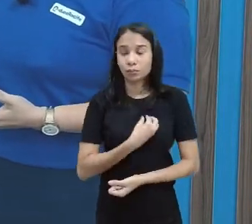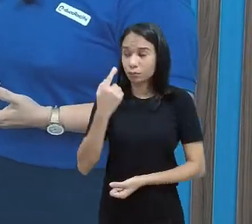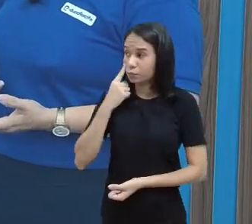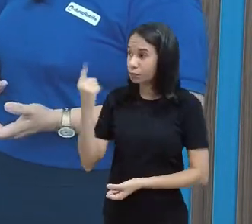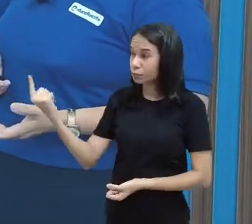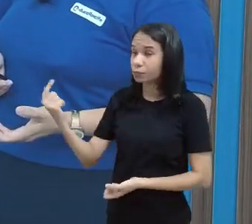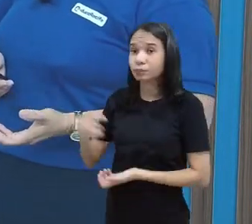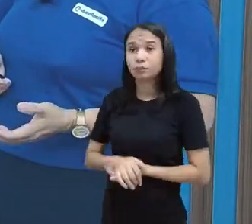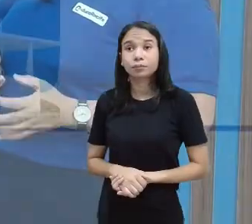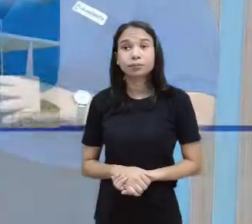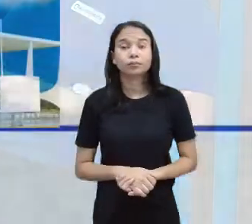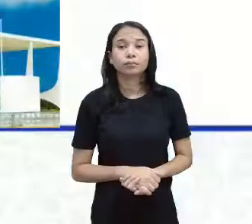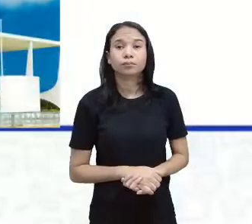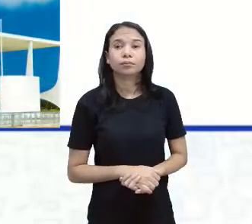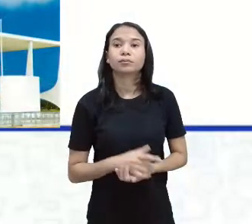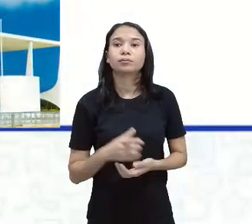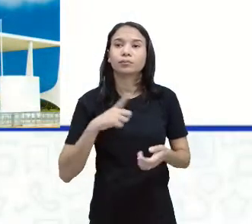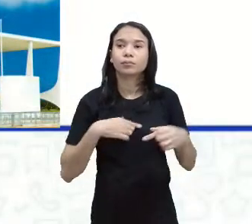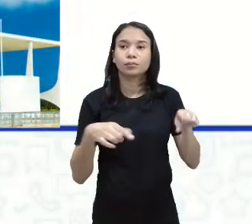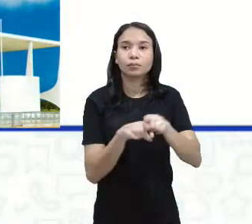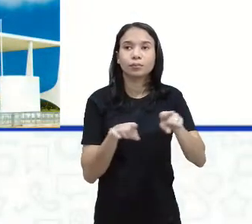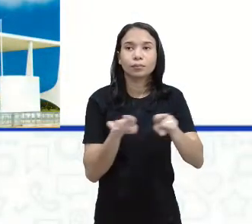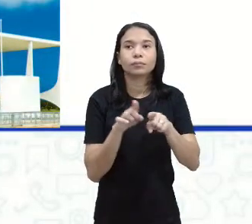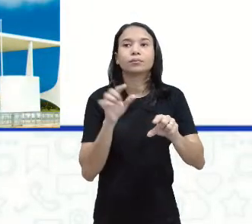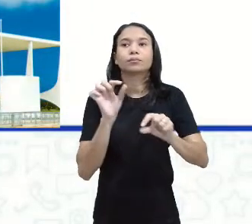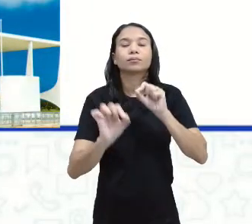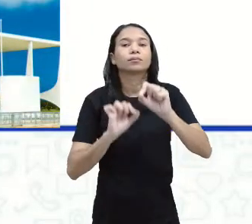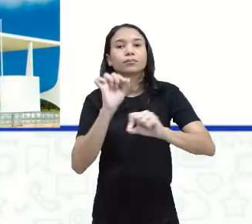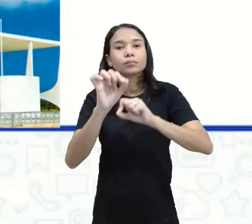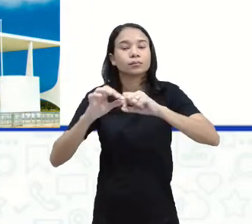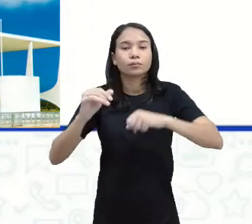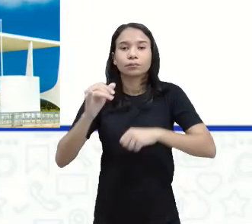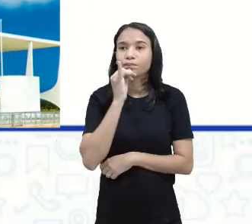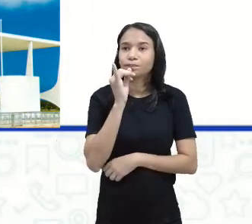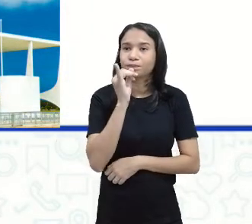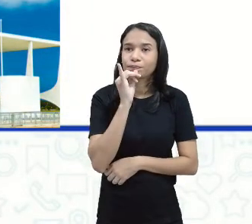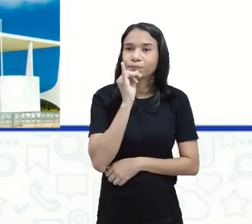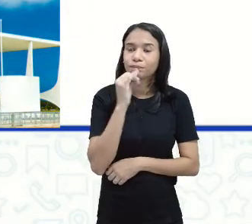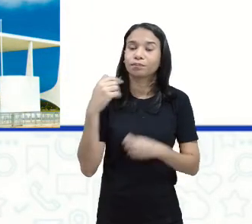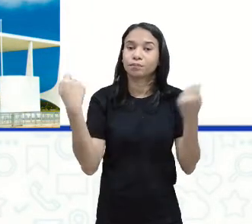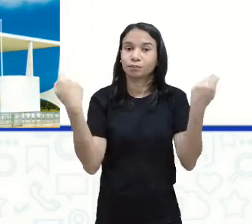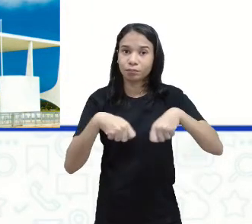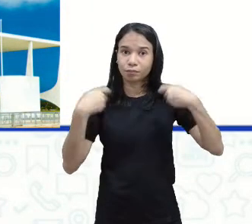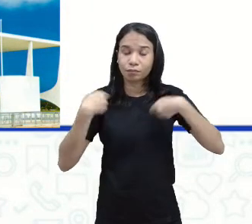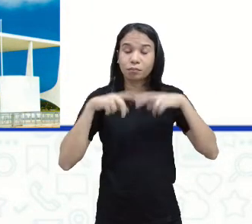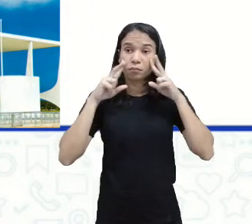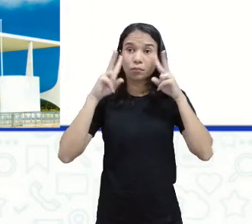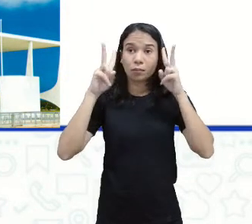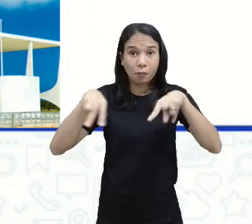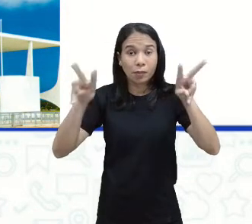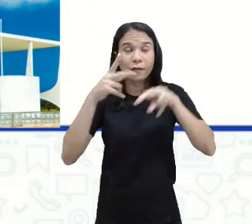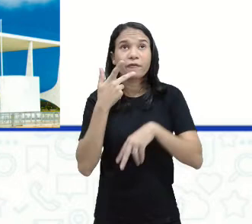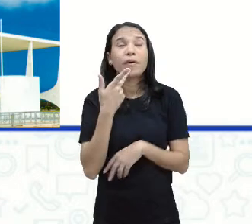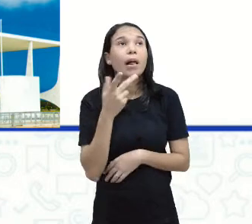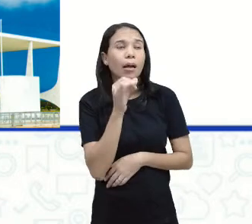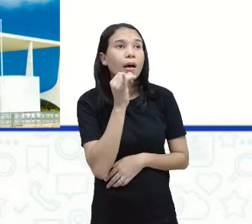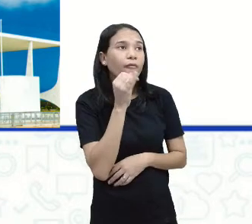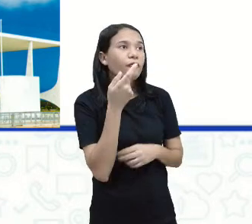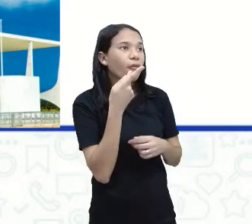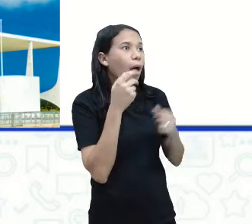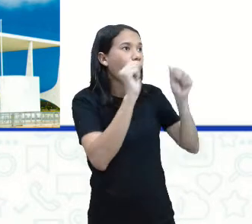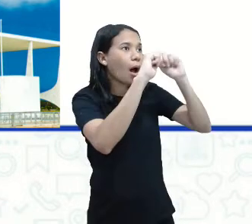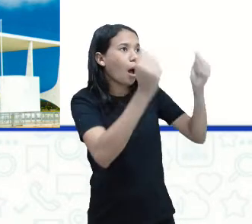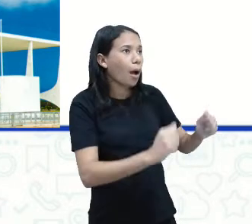seguindo. Aí, eu trouxe uns exemplos que a gente precisa ver, né? A gente não pode falar de arte sem